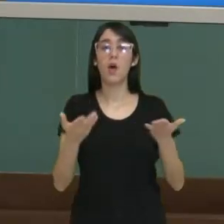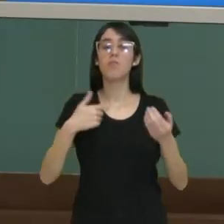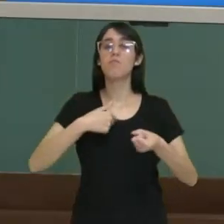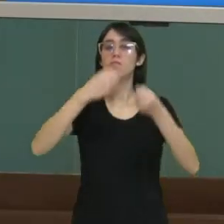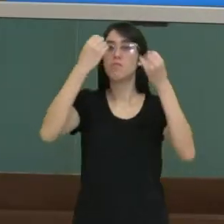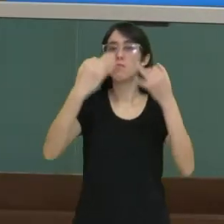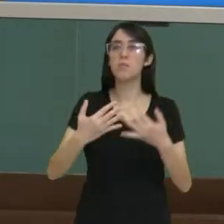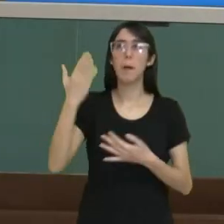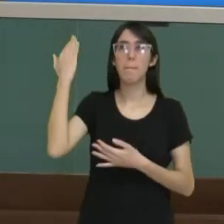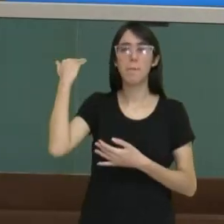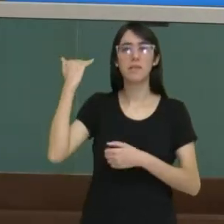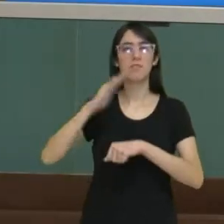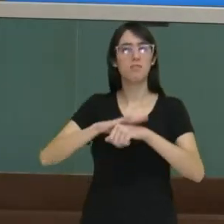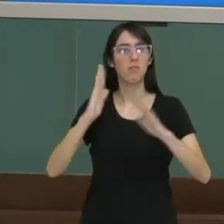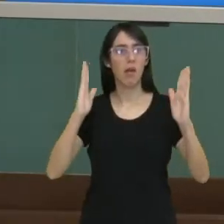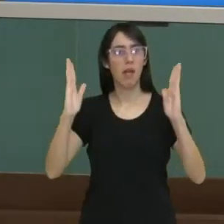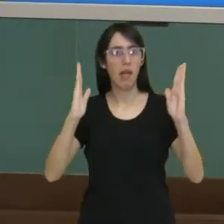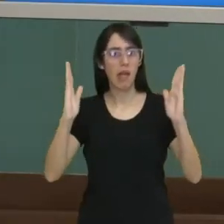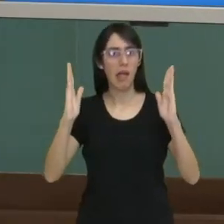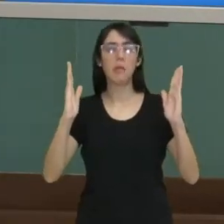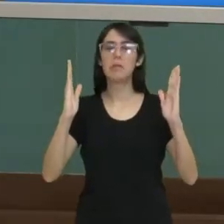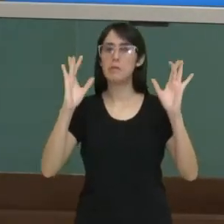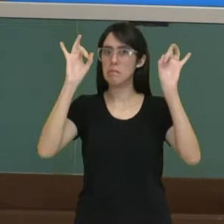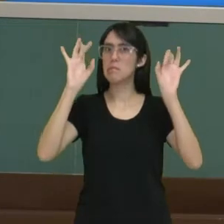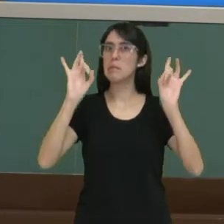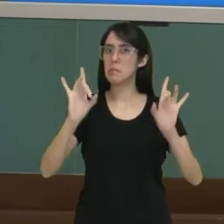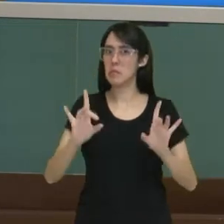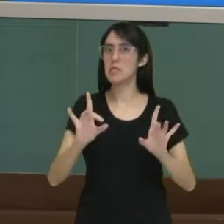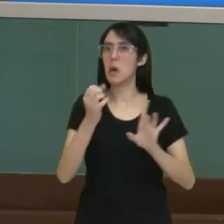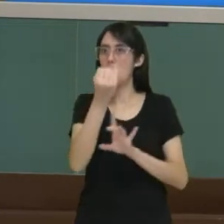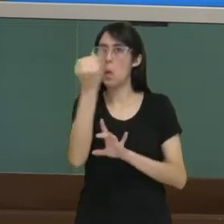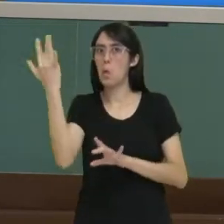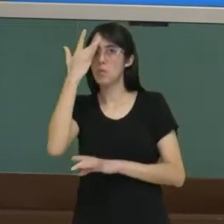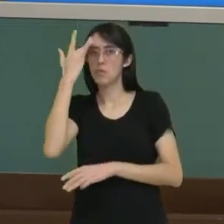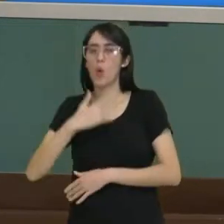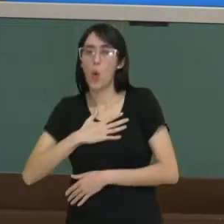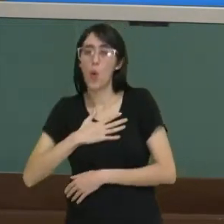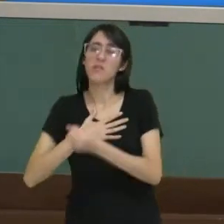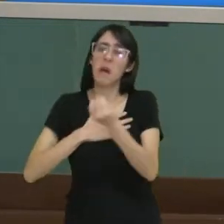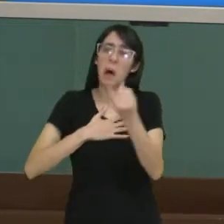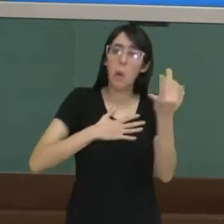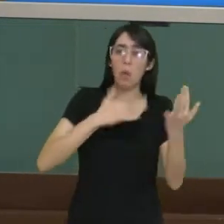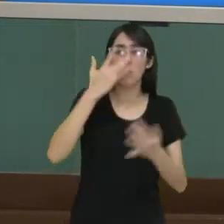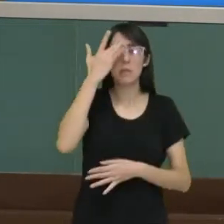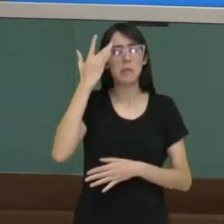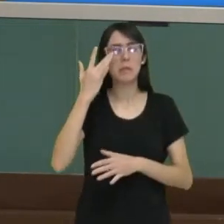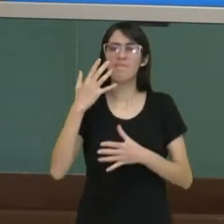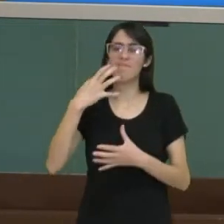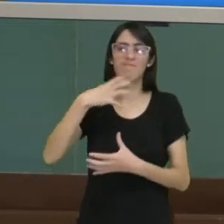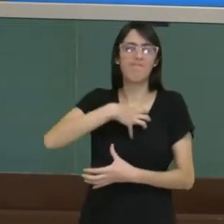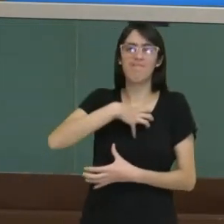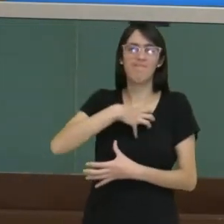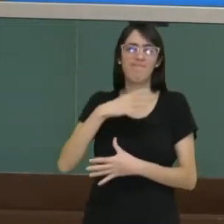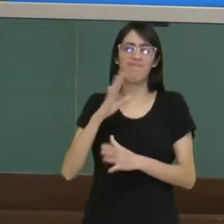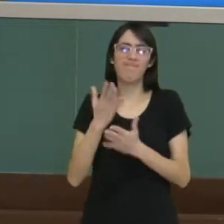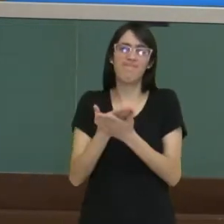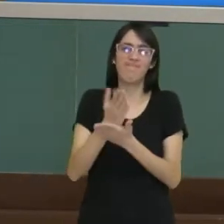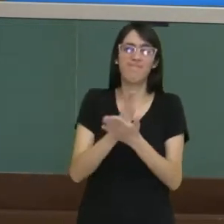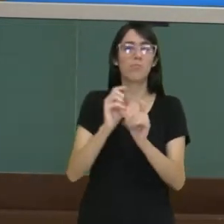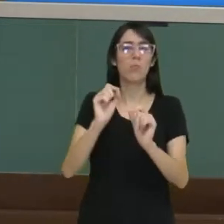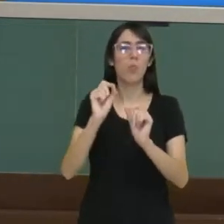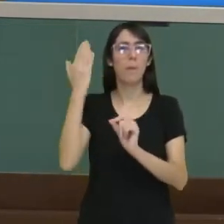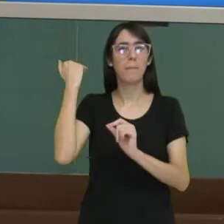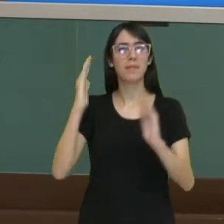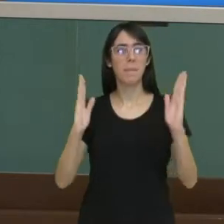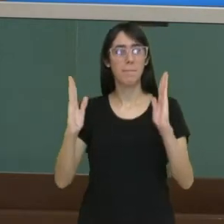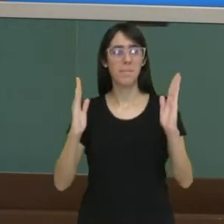época dourada para muitos e criticada também por muitos da nossa história nacional, que é a Era Vargas, um